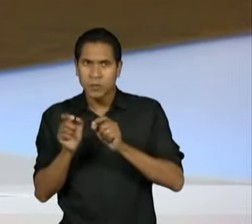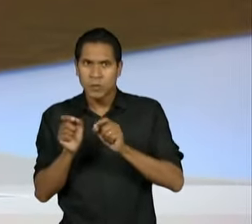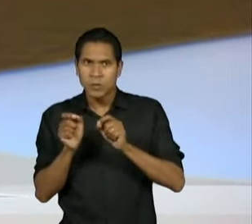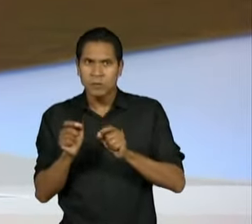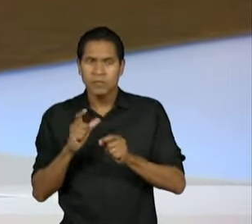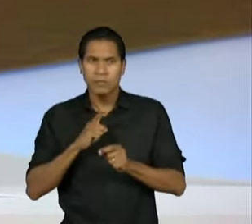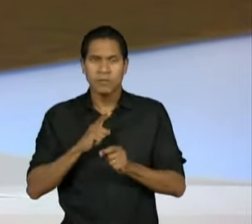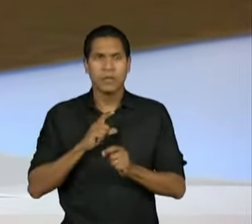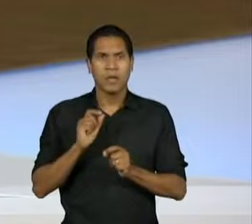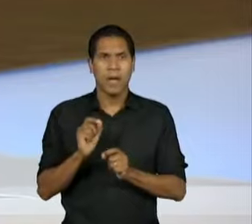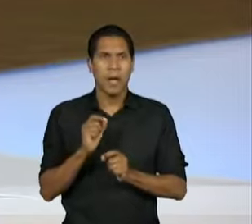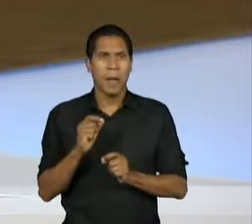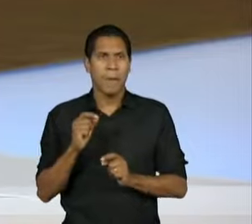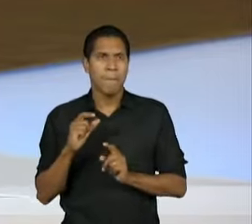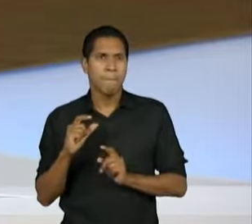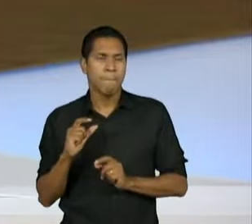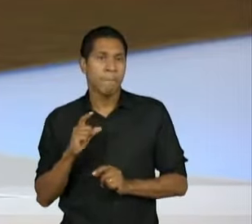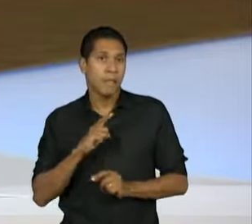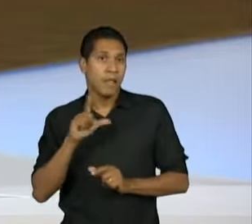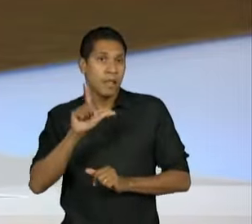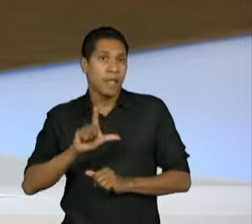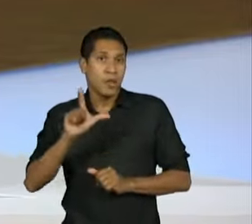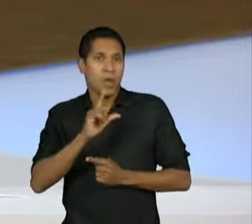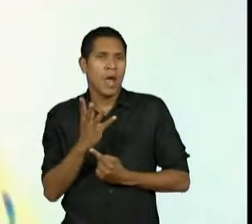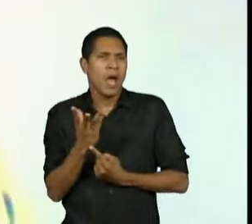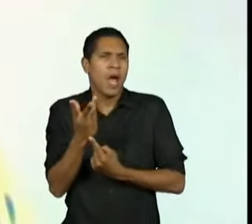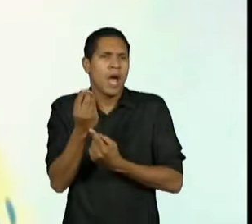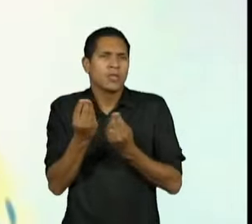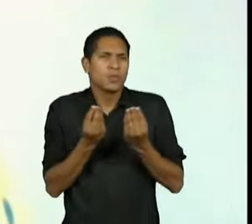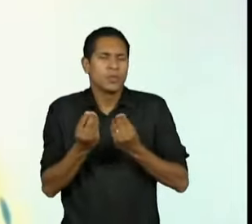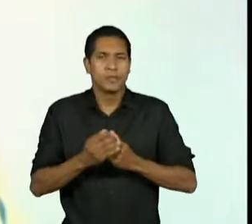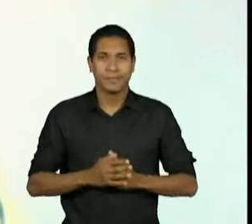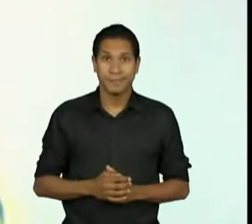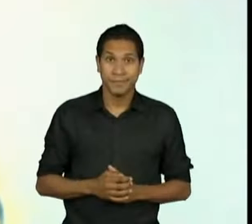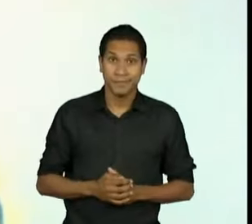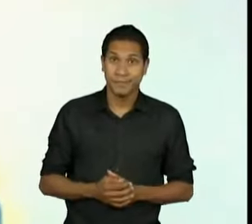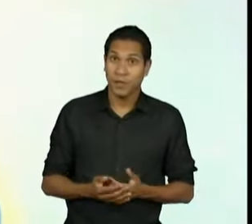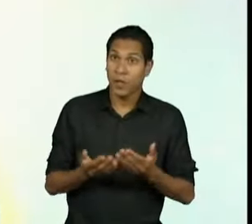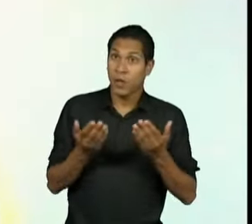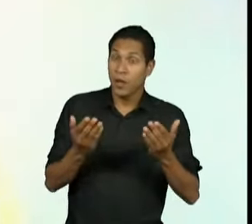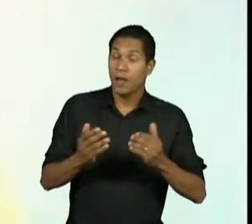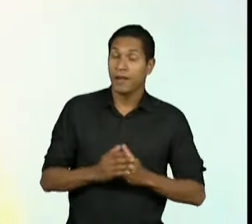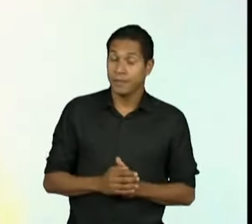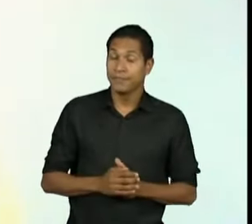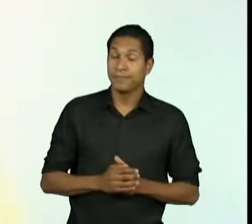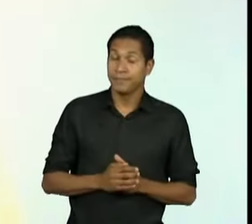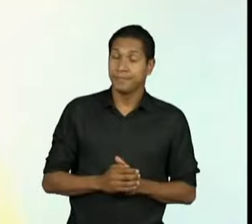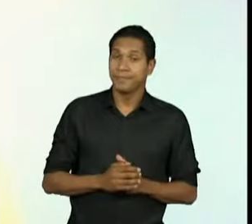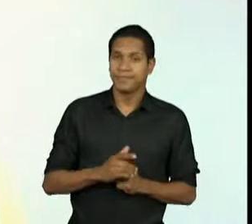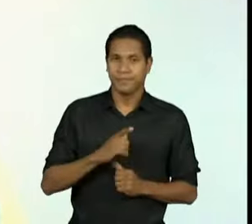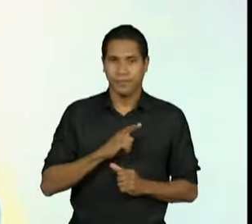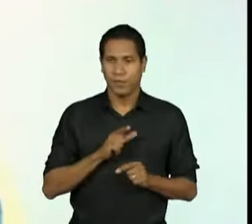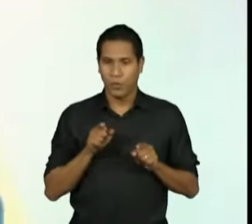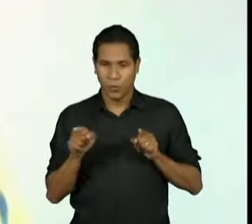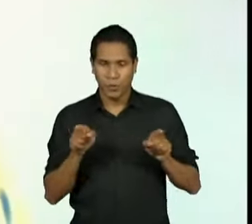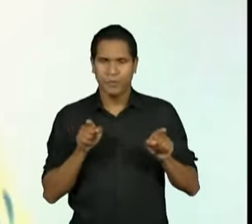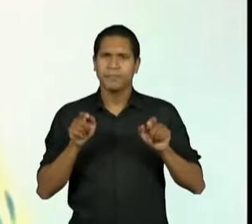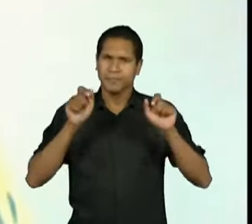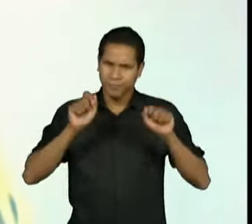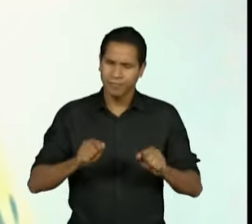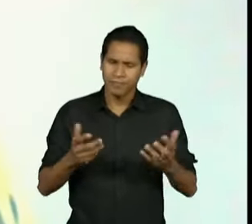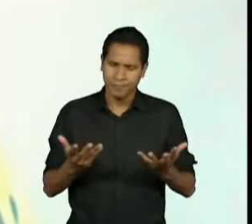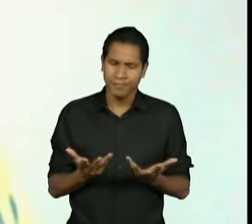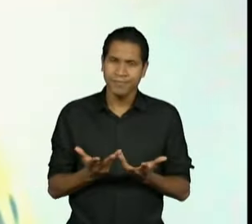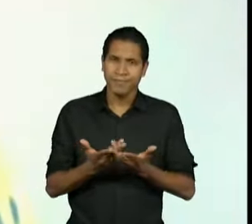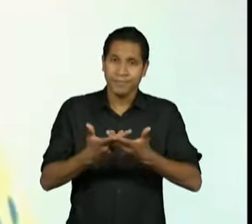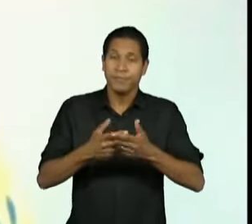de arte da palavra, que é a literatura? Olha, não é difícil conciliar, porque